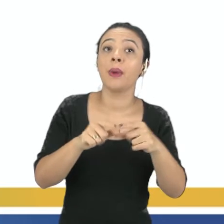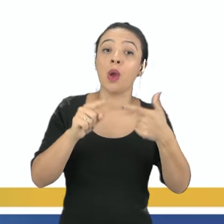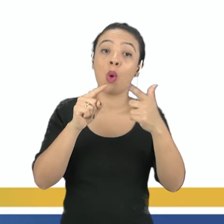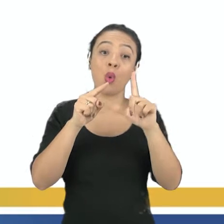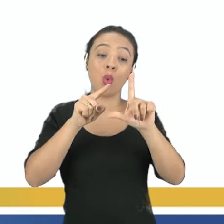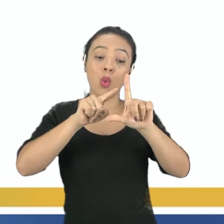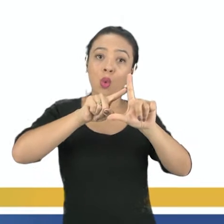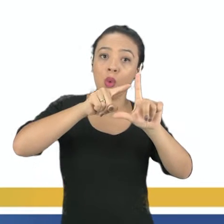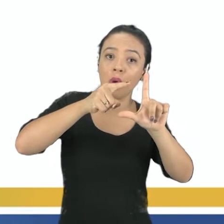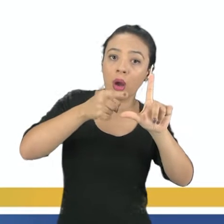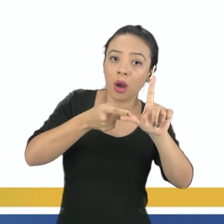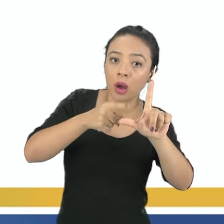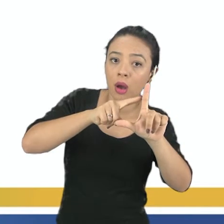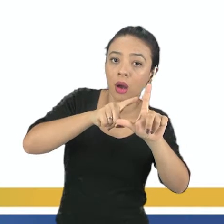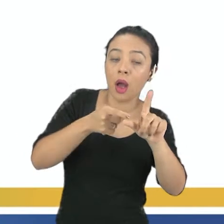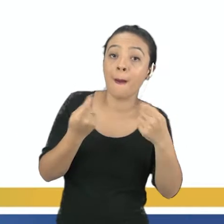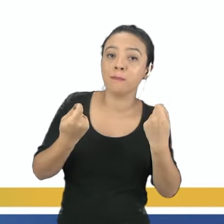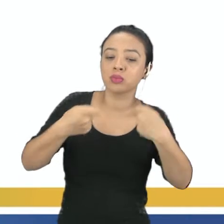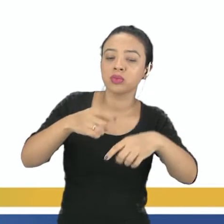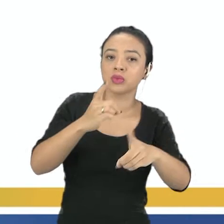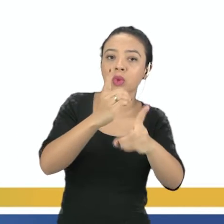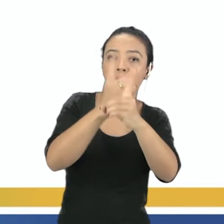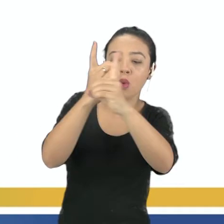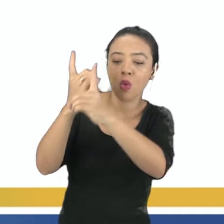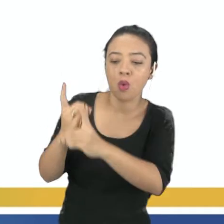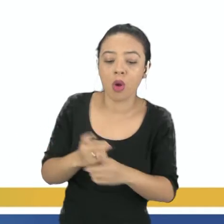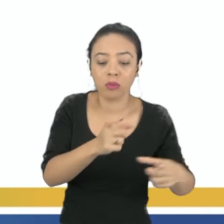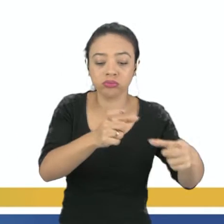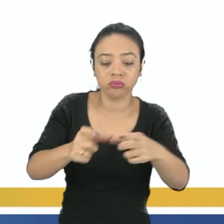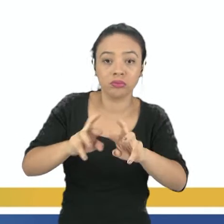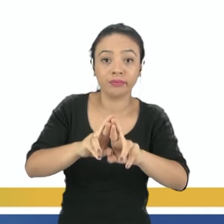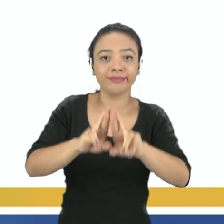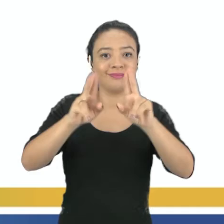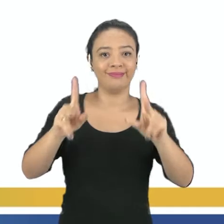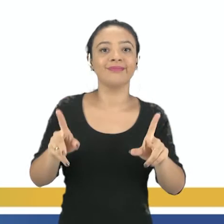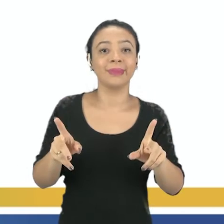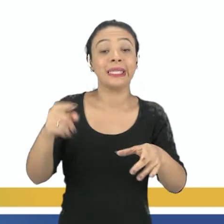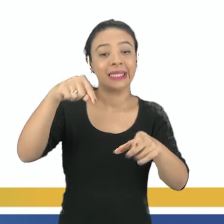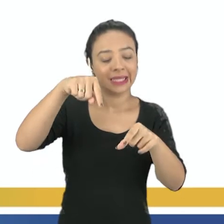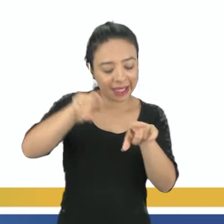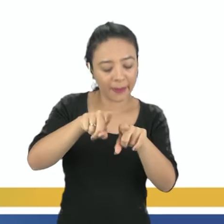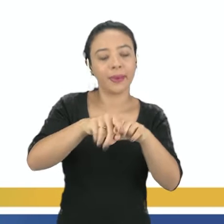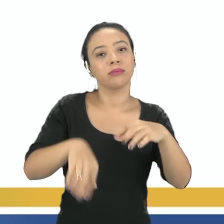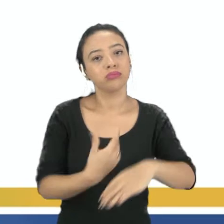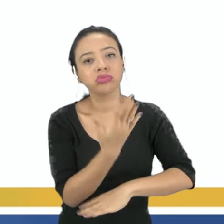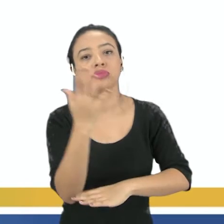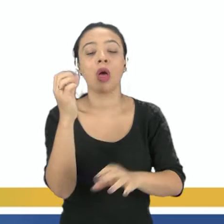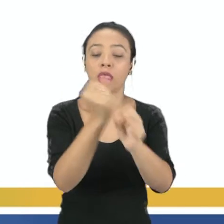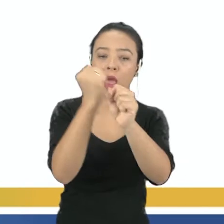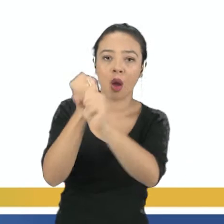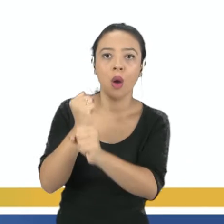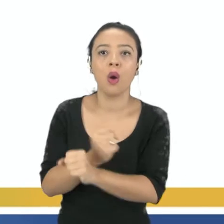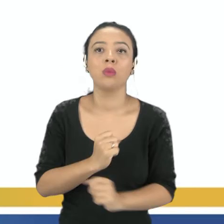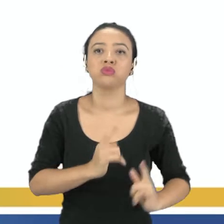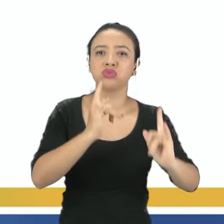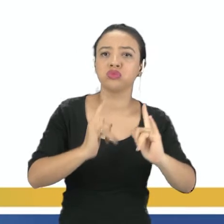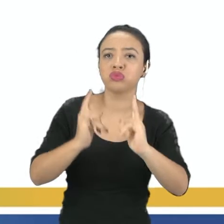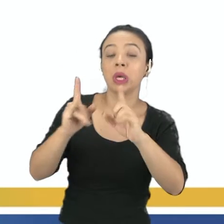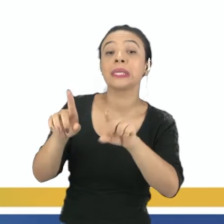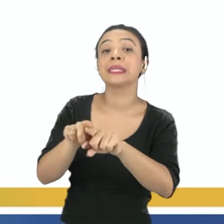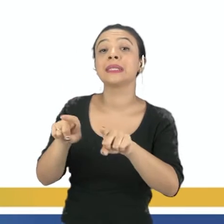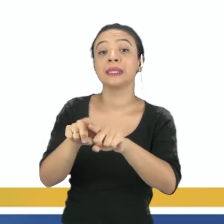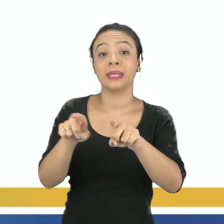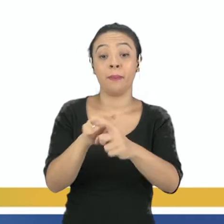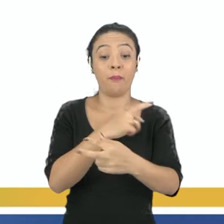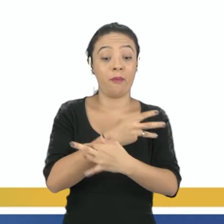os ângulos né que eles podem ser encontrados em diferentes lugares eles podem ser encontrados na natureza nas construções bem